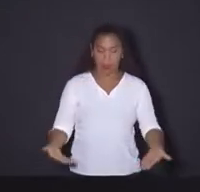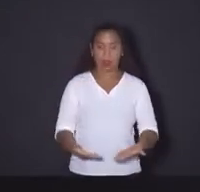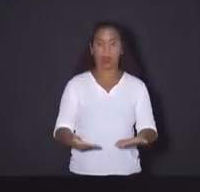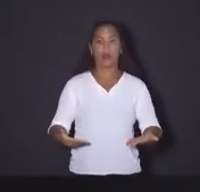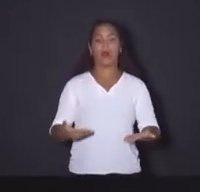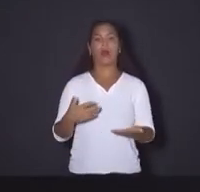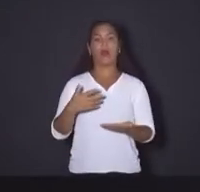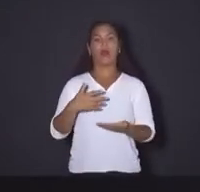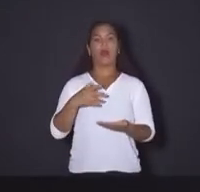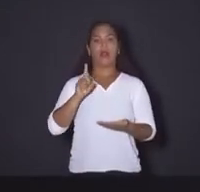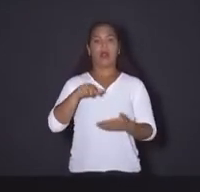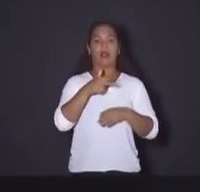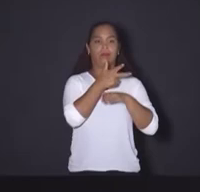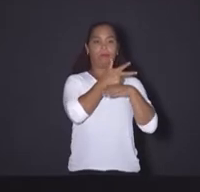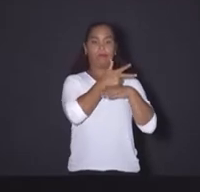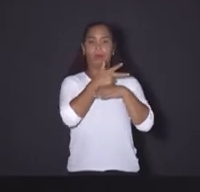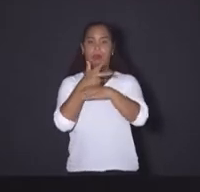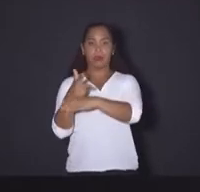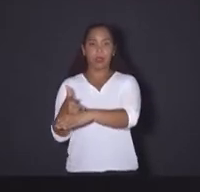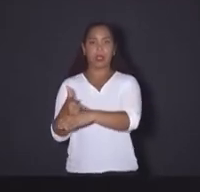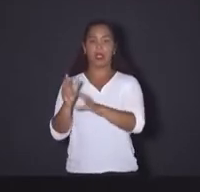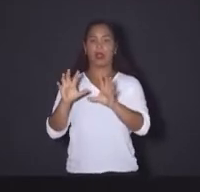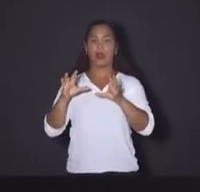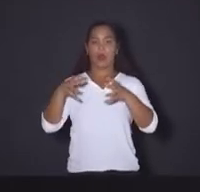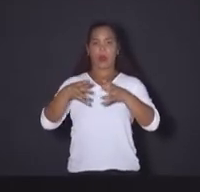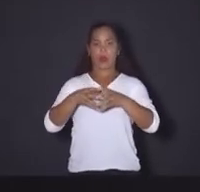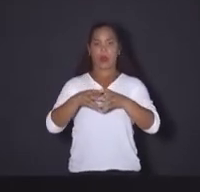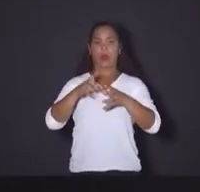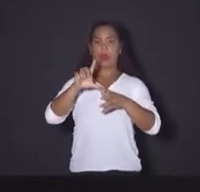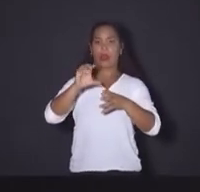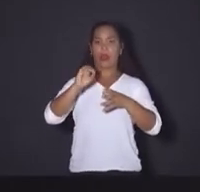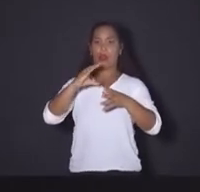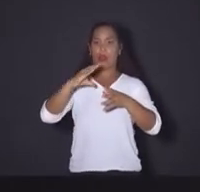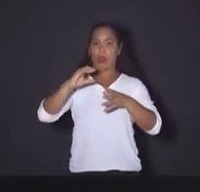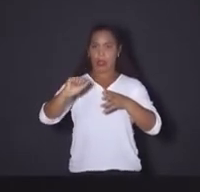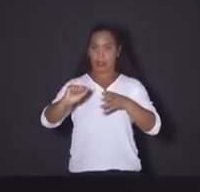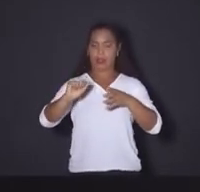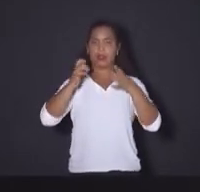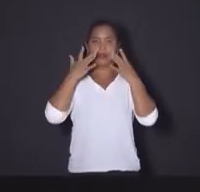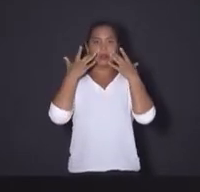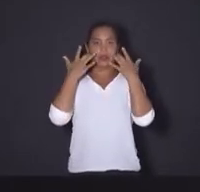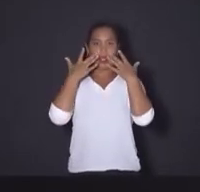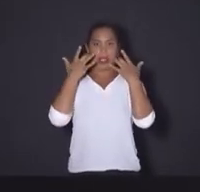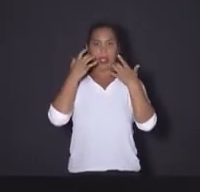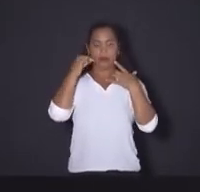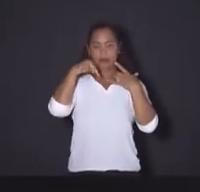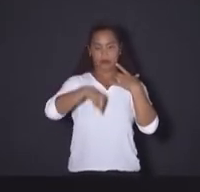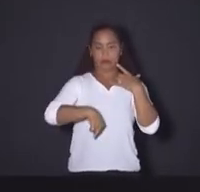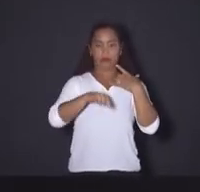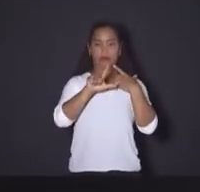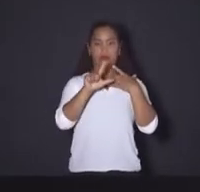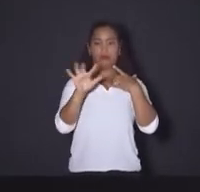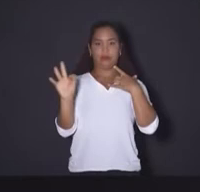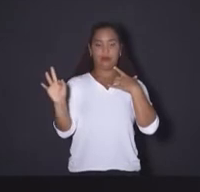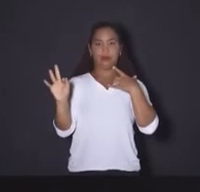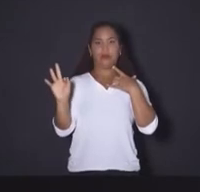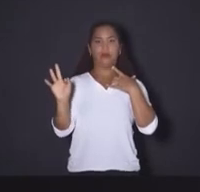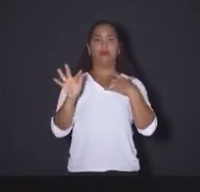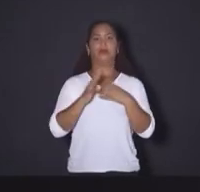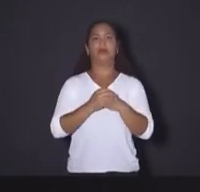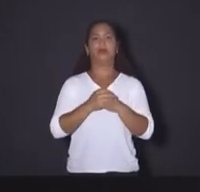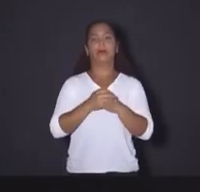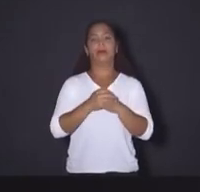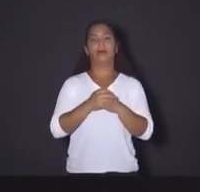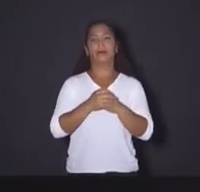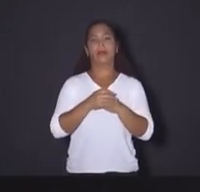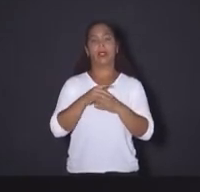que esse curto foi realizado pelo grupo Loca de Teatro, que é um grupo que eu tenho aqui na cidade de Lauro de Freitas, mais ou menos. A